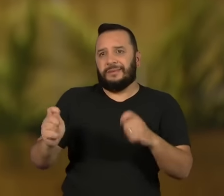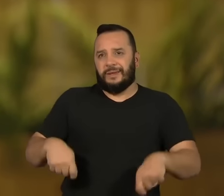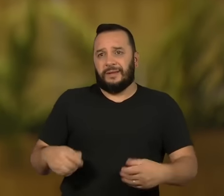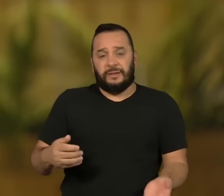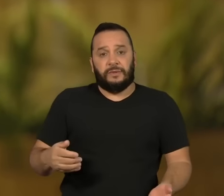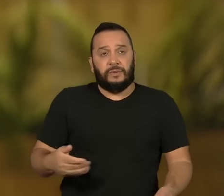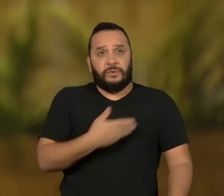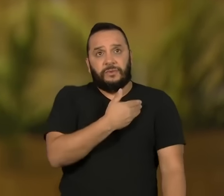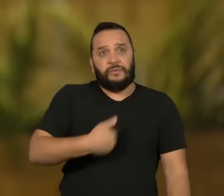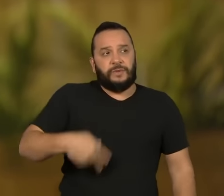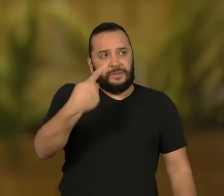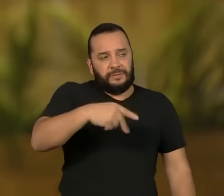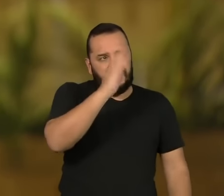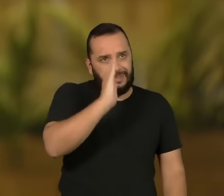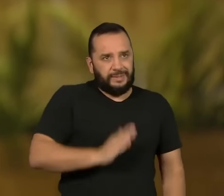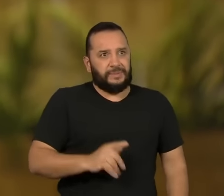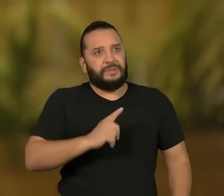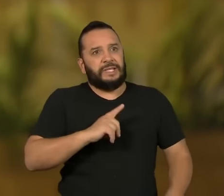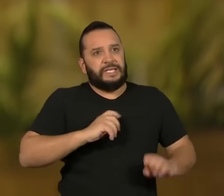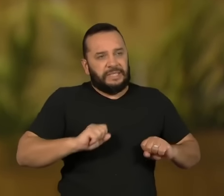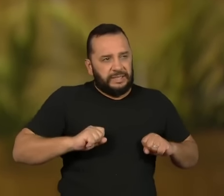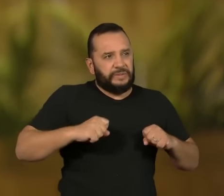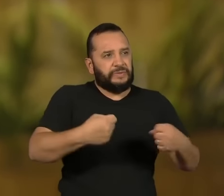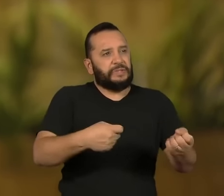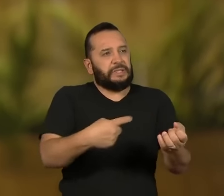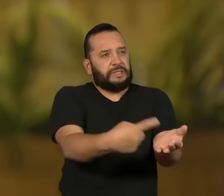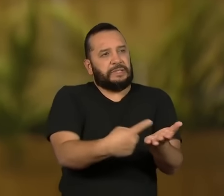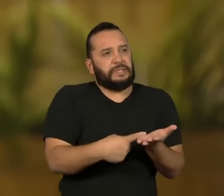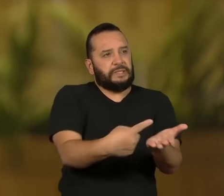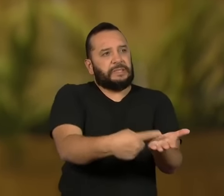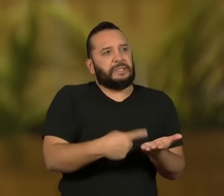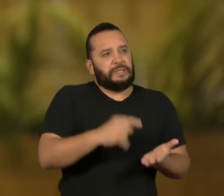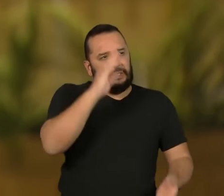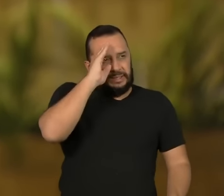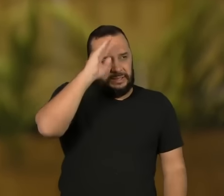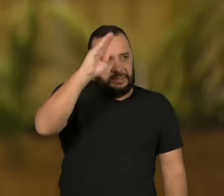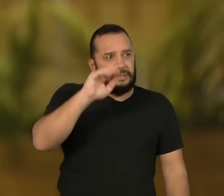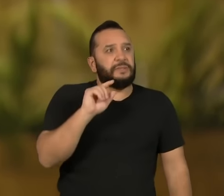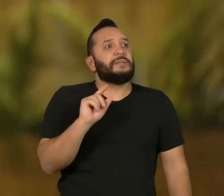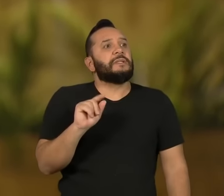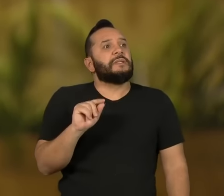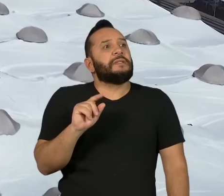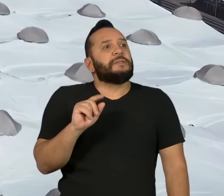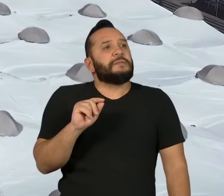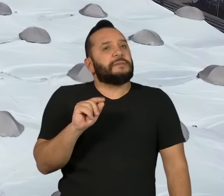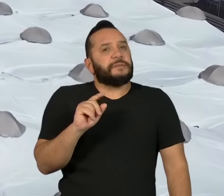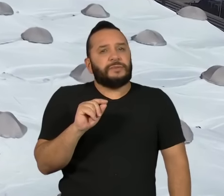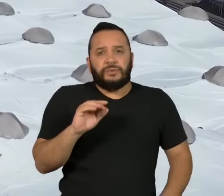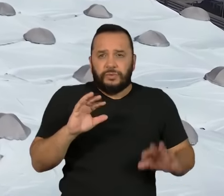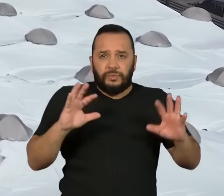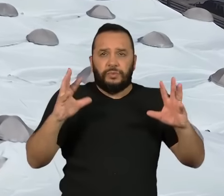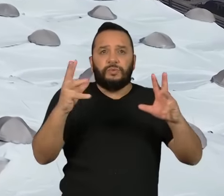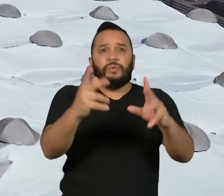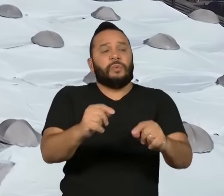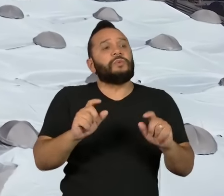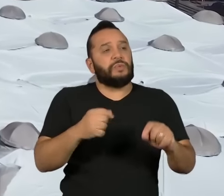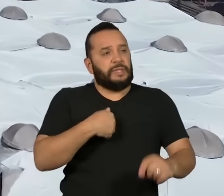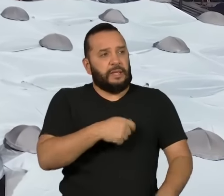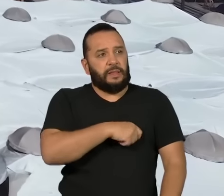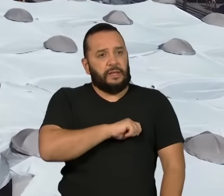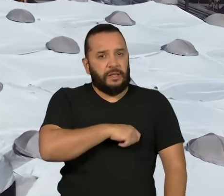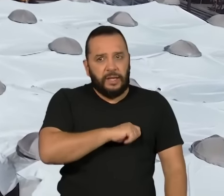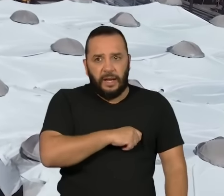governo brasileiro tem feito todos os esforços possíveis, principalmente para trazer todos os delegados,